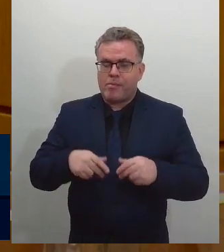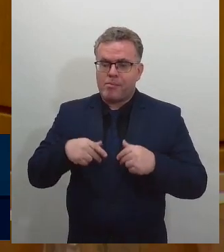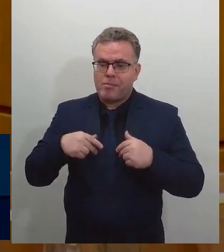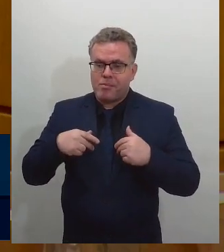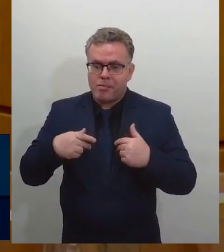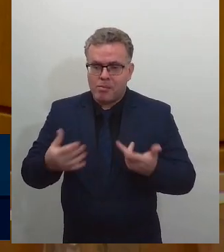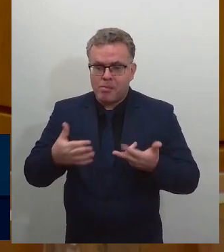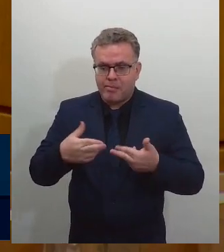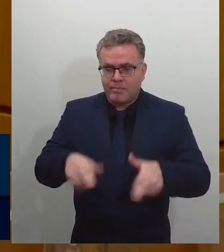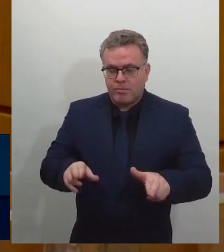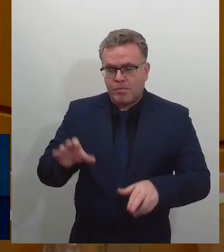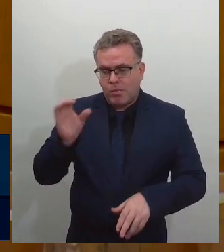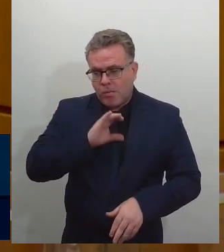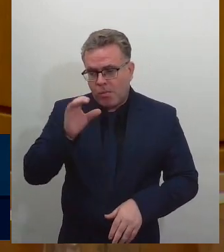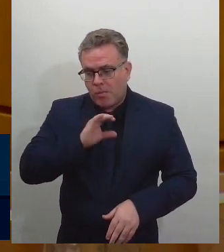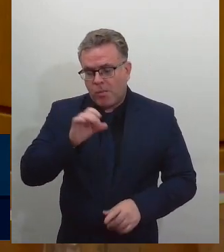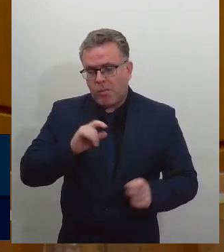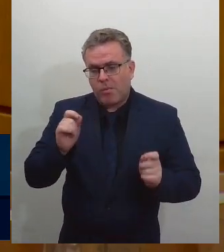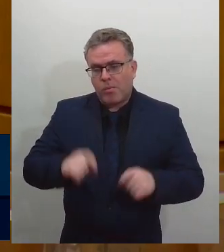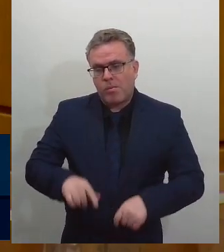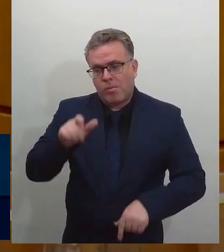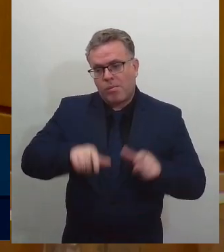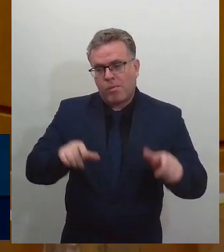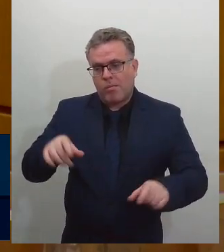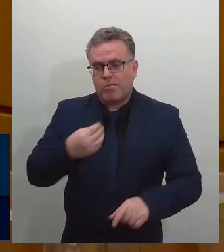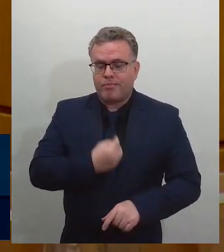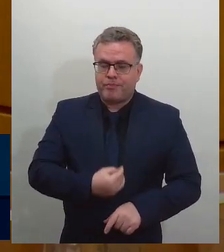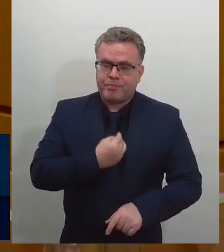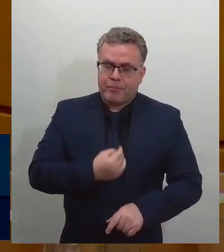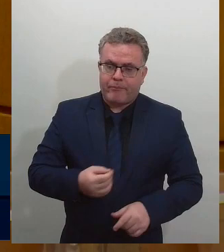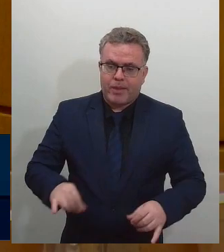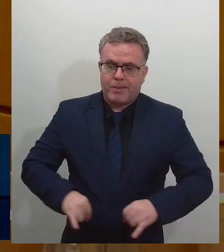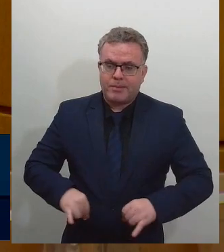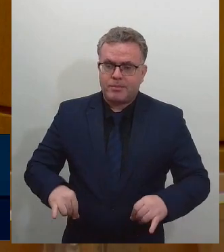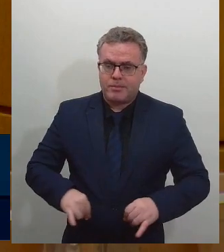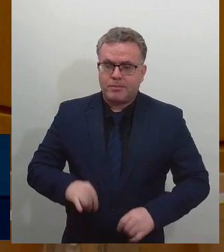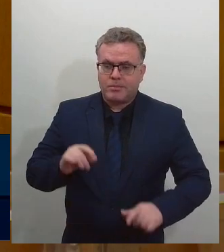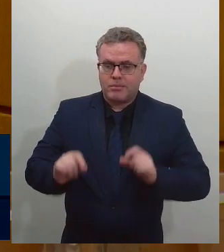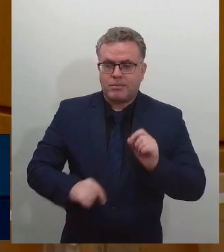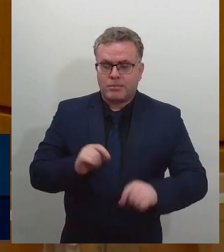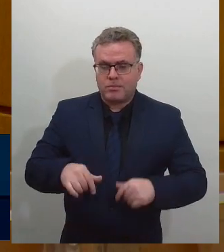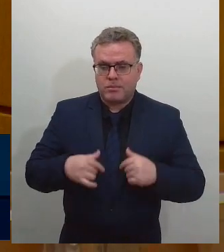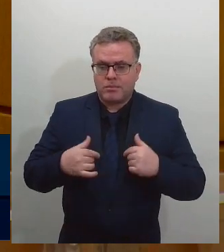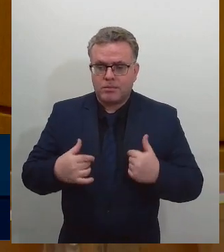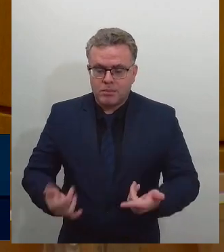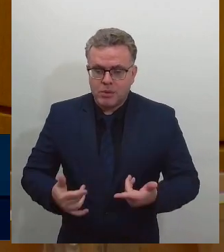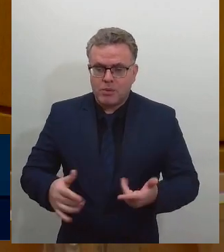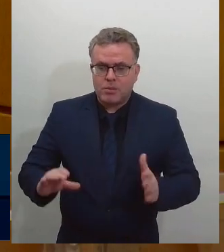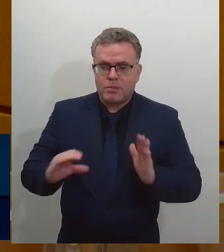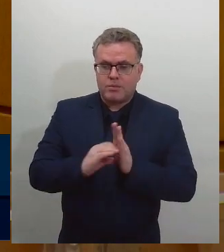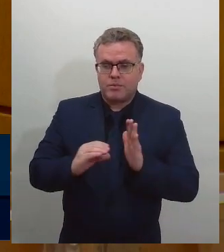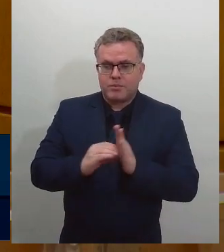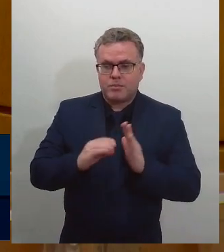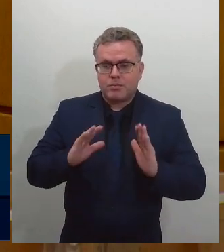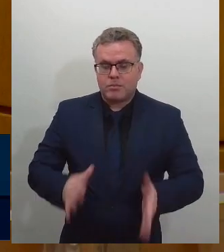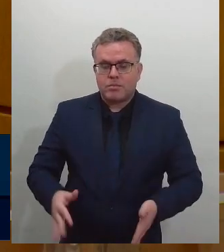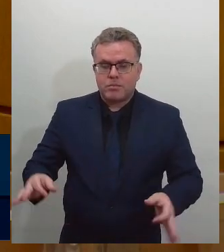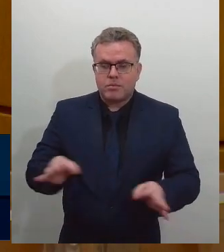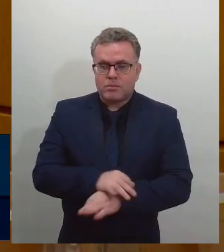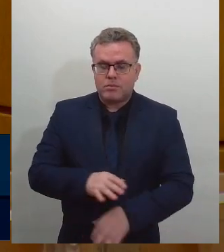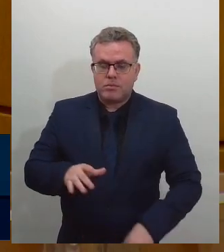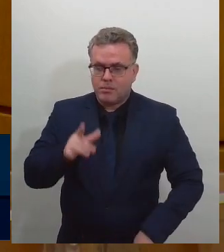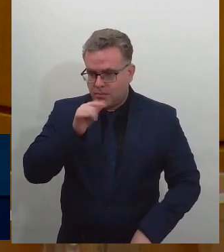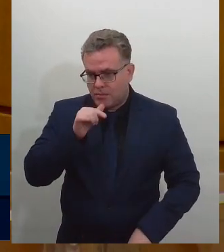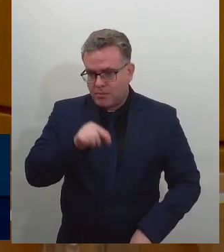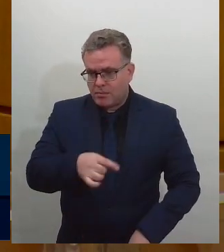para estas pessoas que estão sofrendo. E o pior, quem está numa comunidade que já tem a rede de água e que a água não chega,